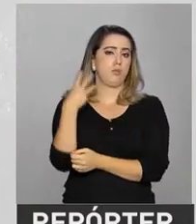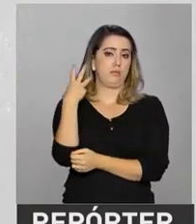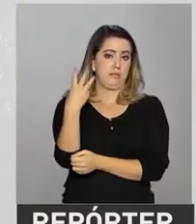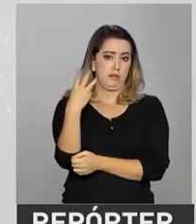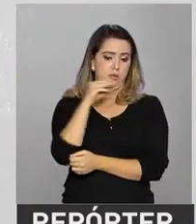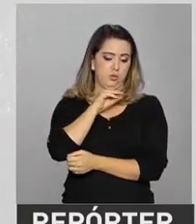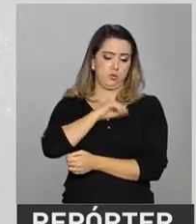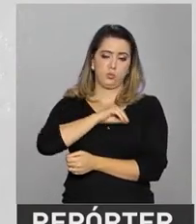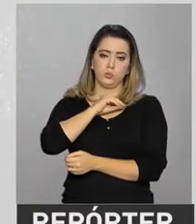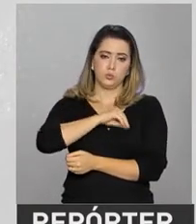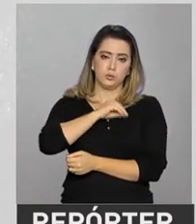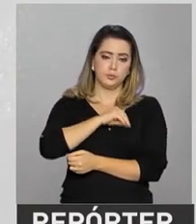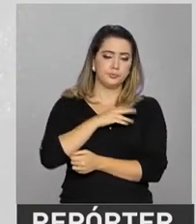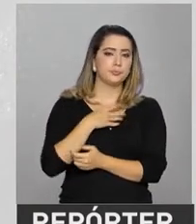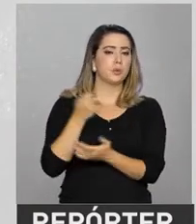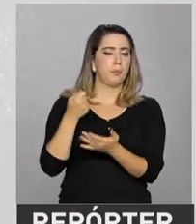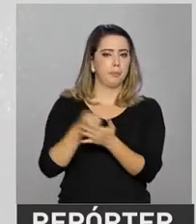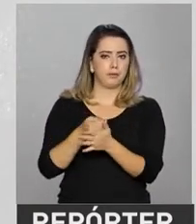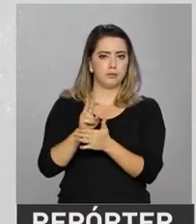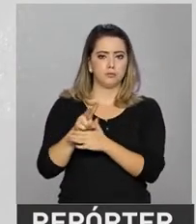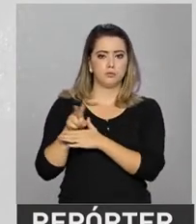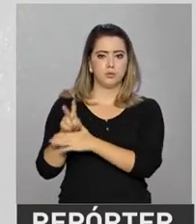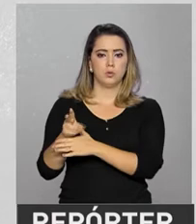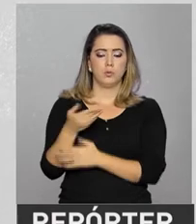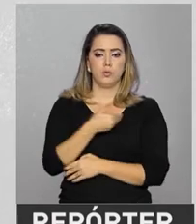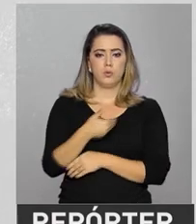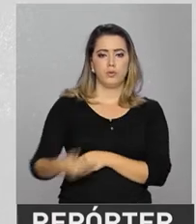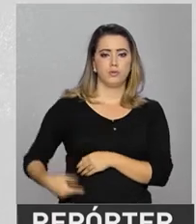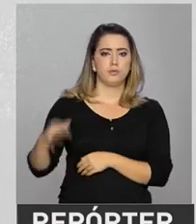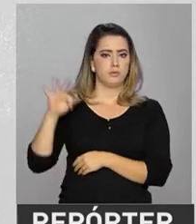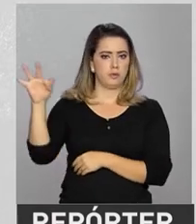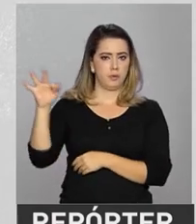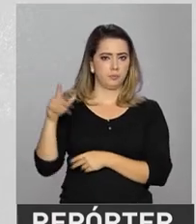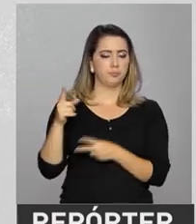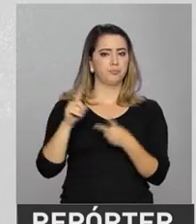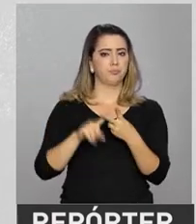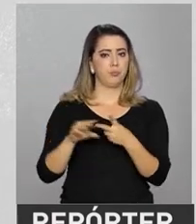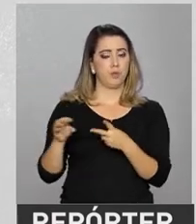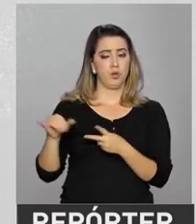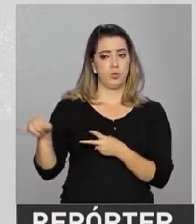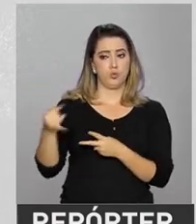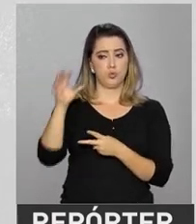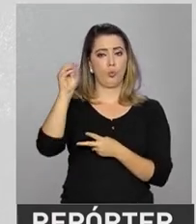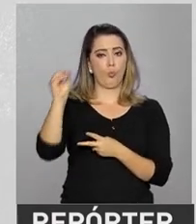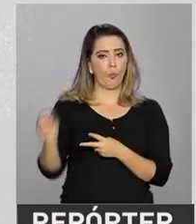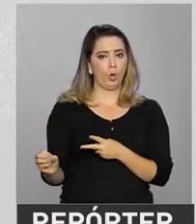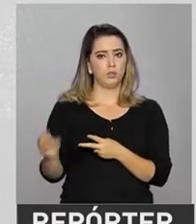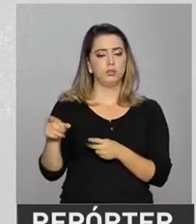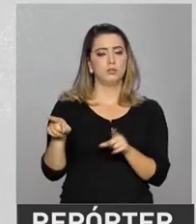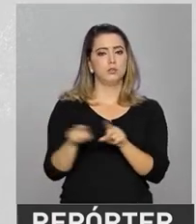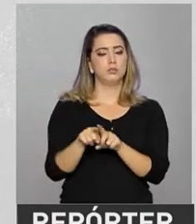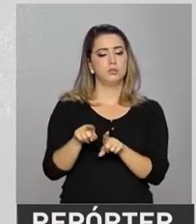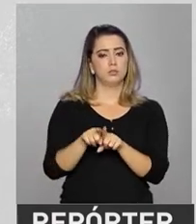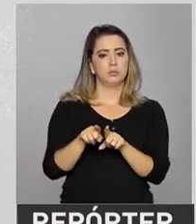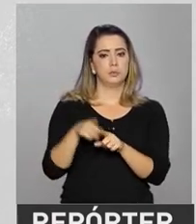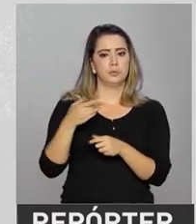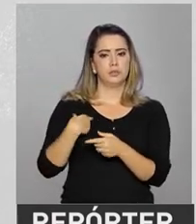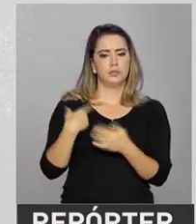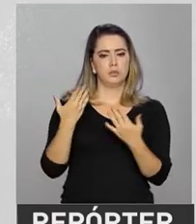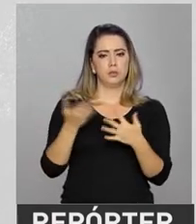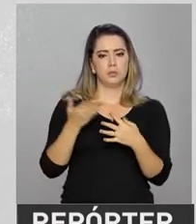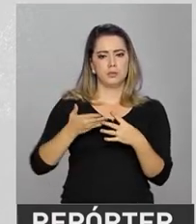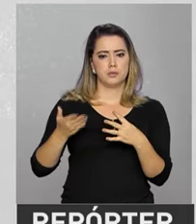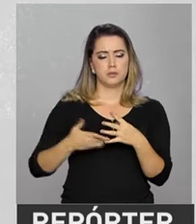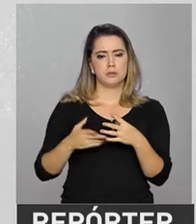salários mínimos e será financiada com recursos da união além de juro zero esses estudantes vão contar com as prestações mensais